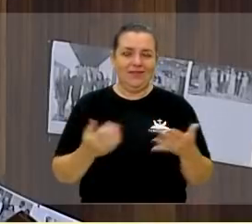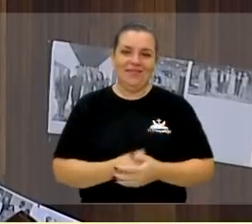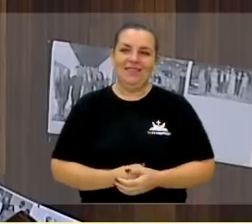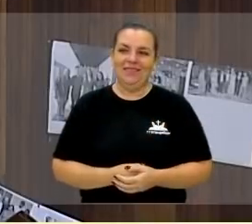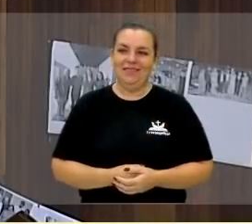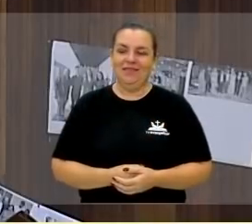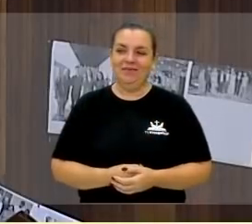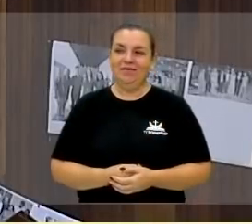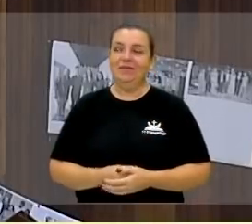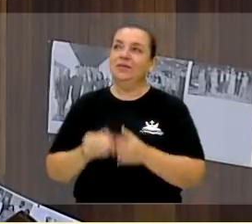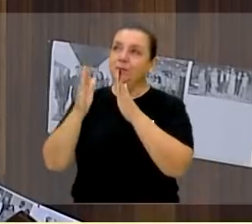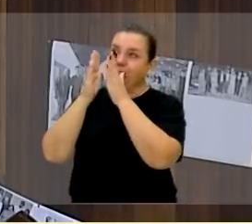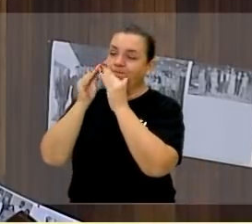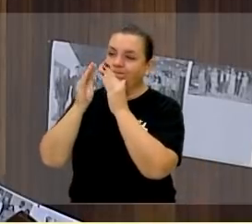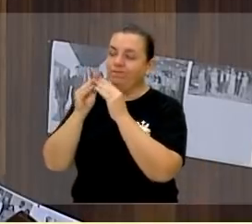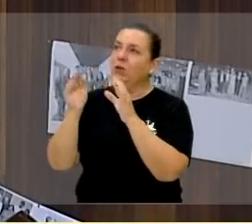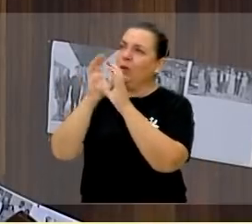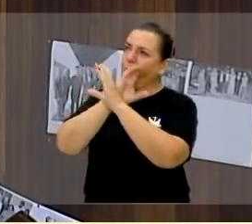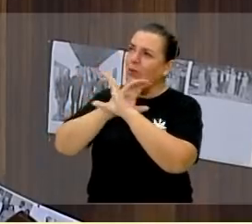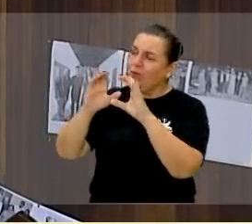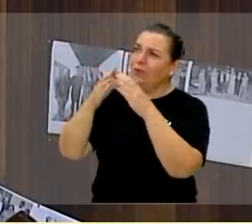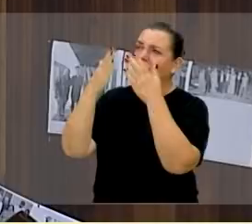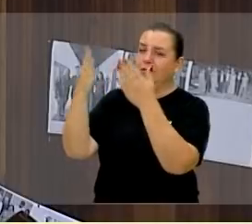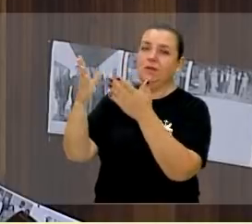É um apelo à confiança no Senhor.